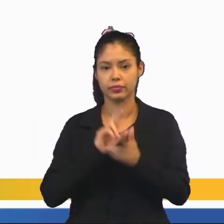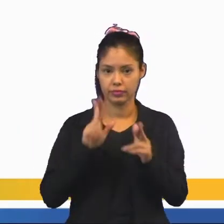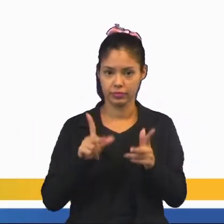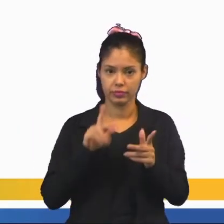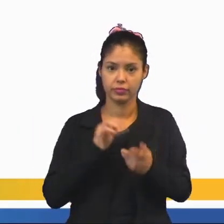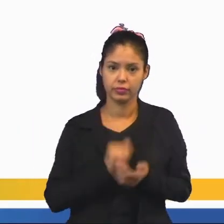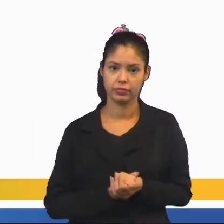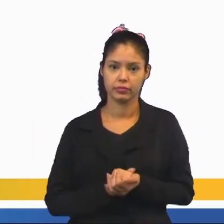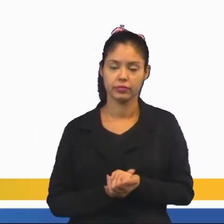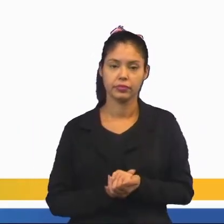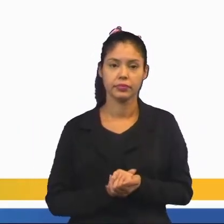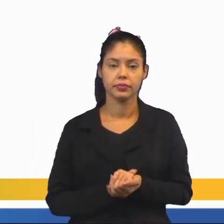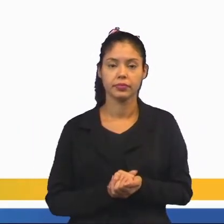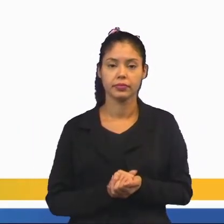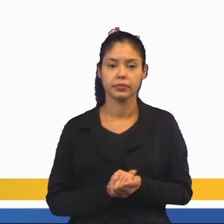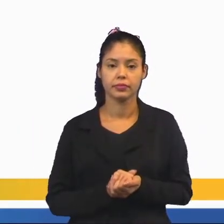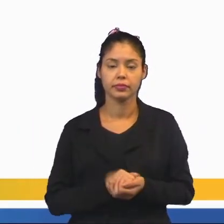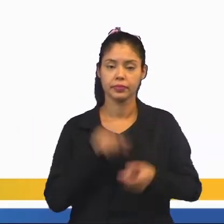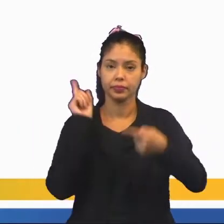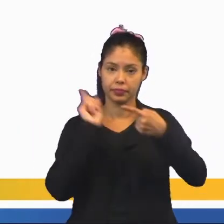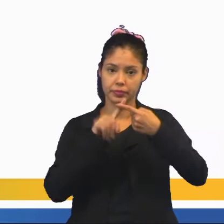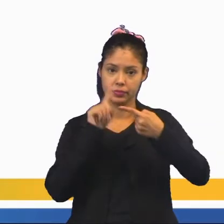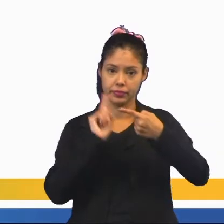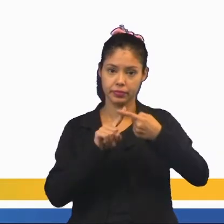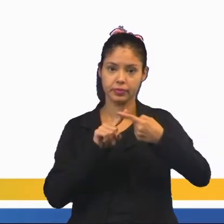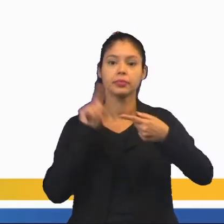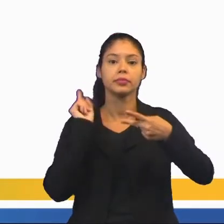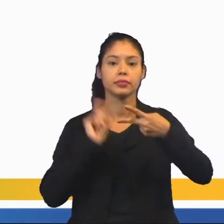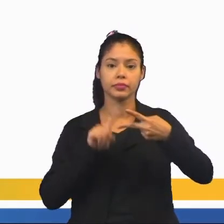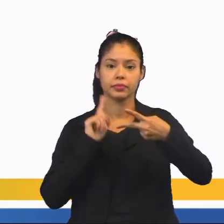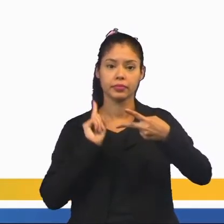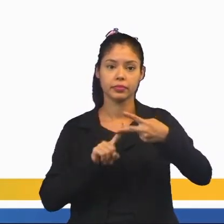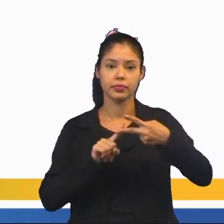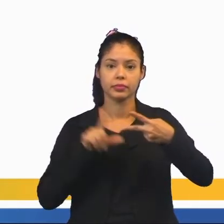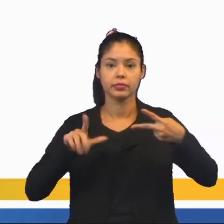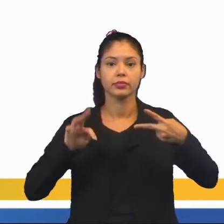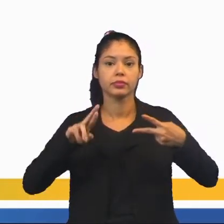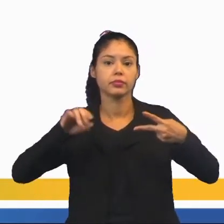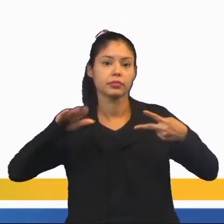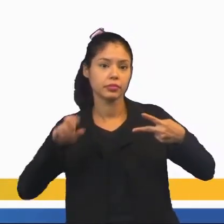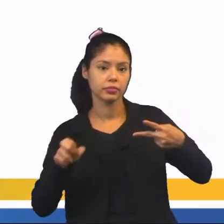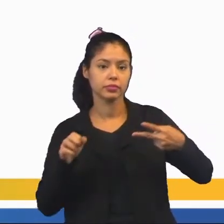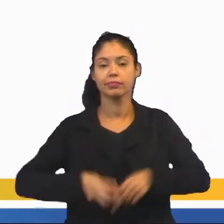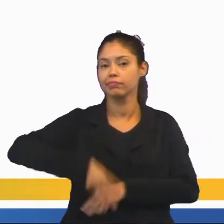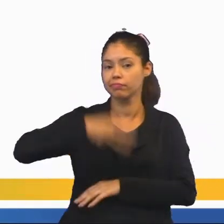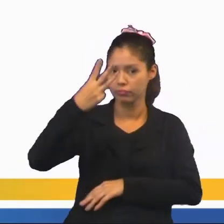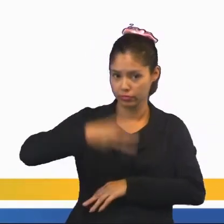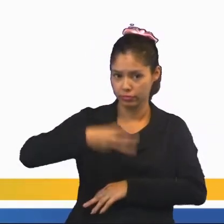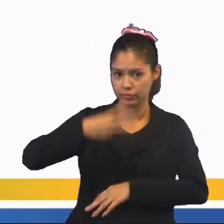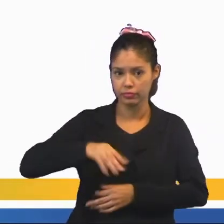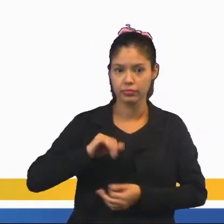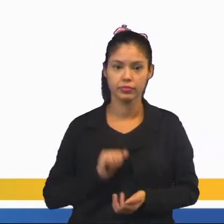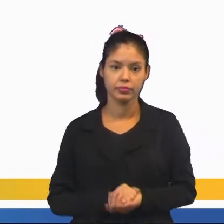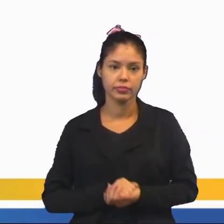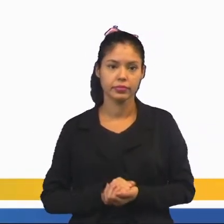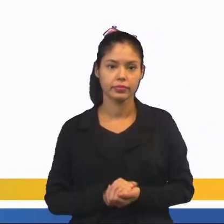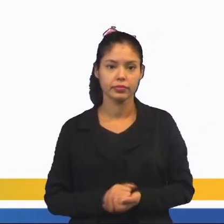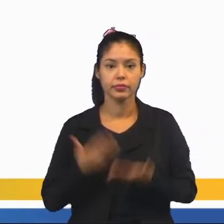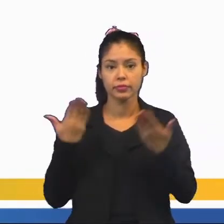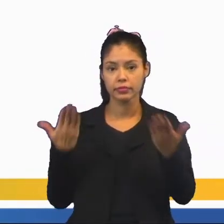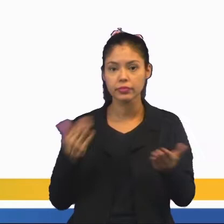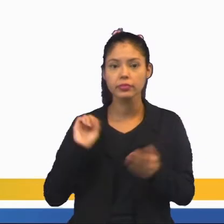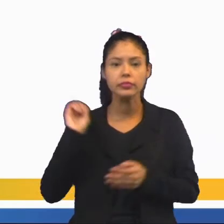em diferentes estágios. Sífilis primárias, secundárias, latente e